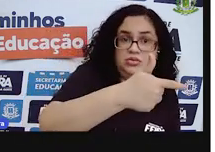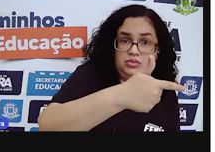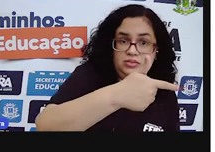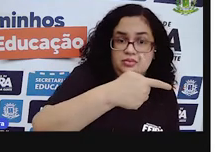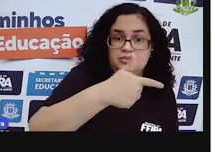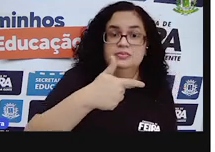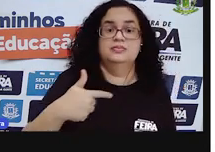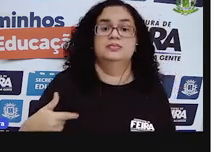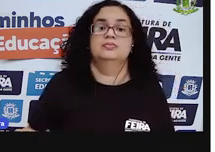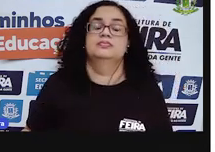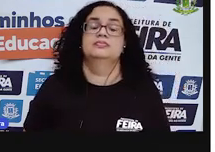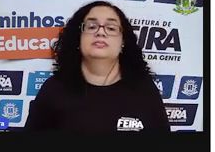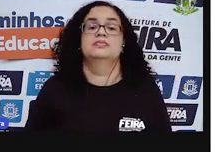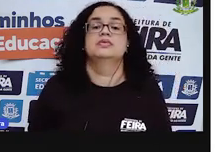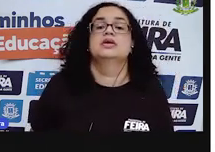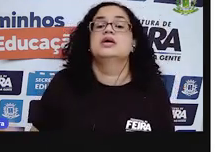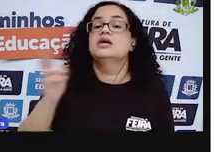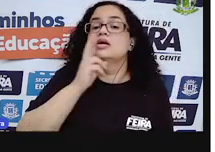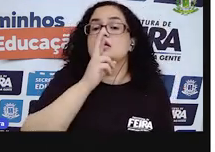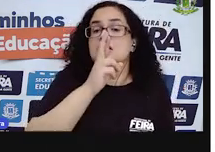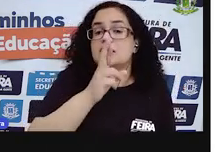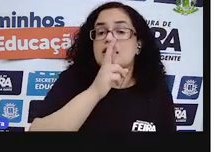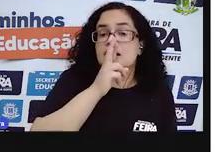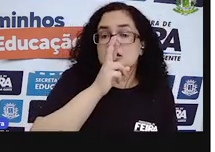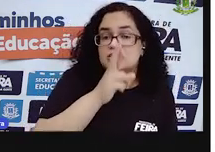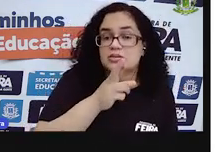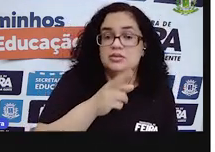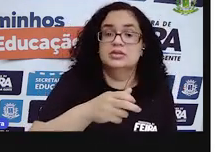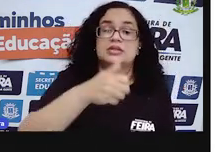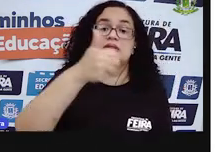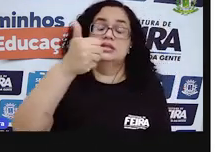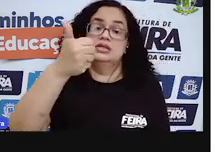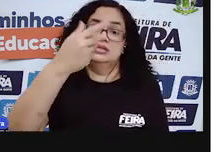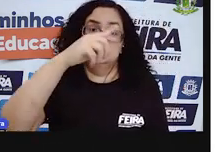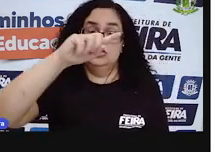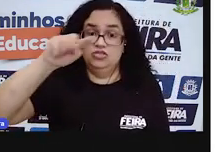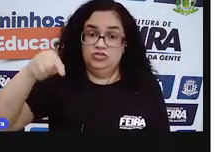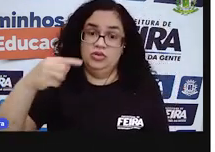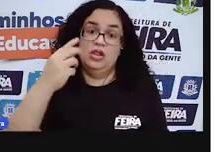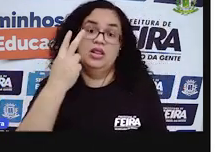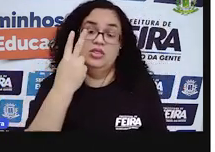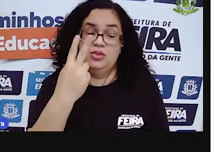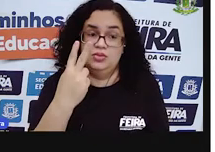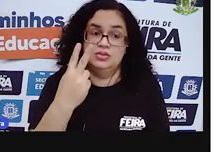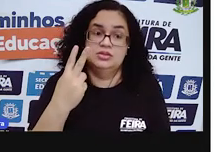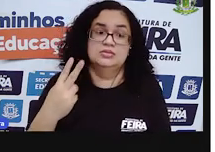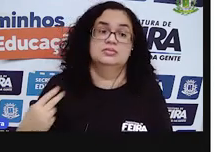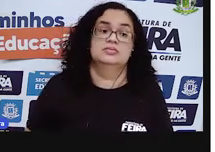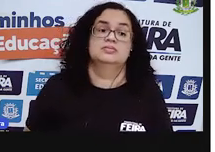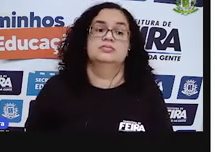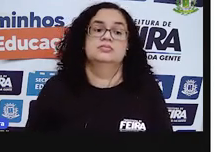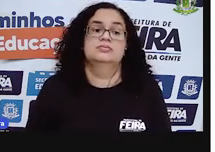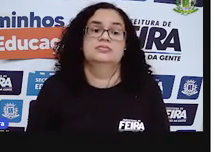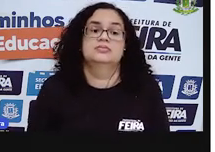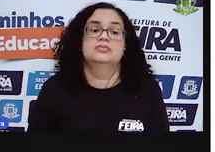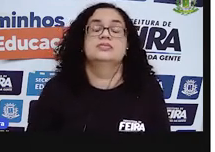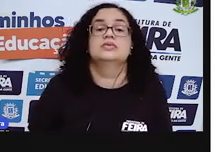0,1 triplicado por 132 e você vai encontrar 13,2